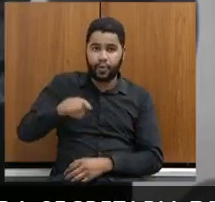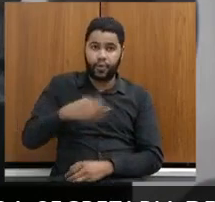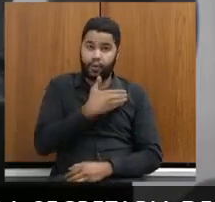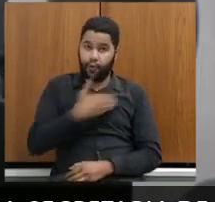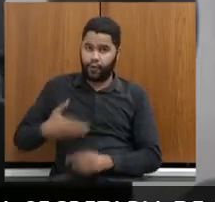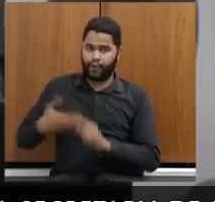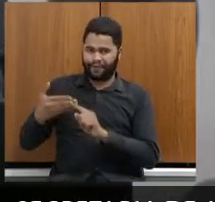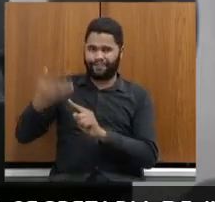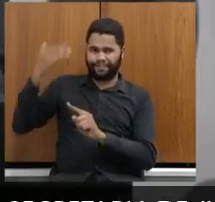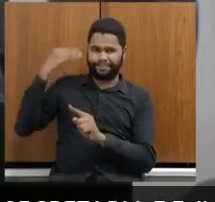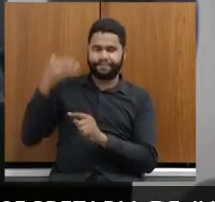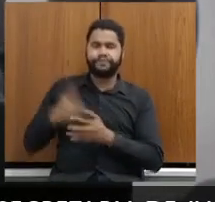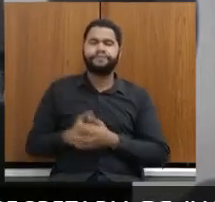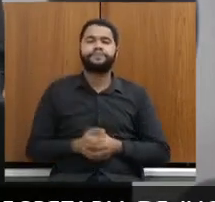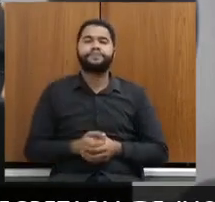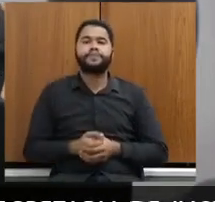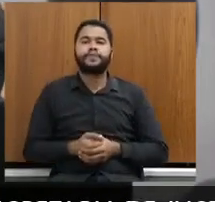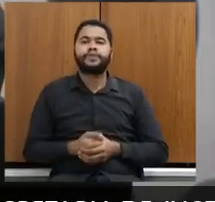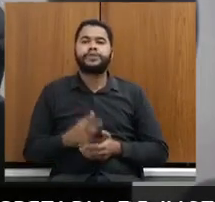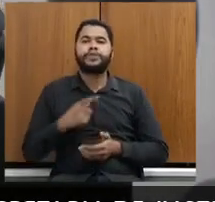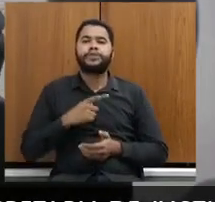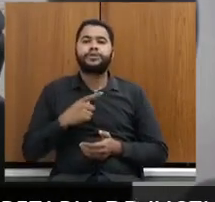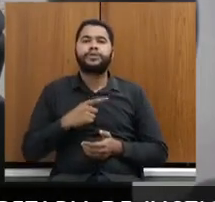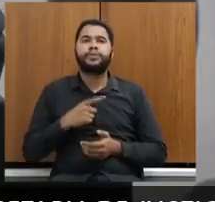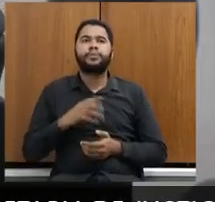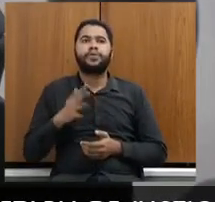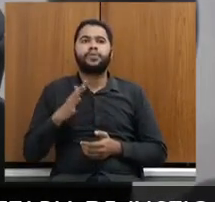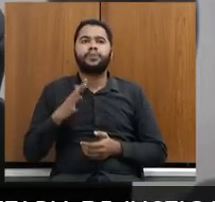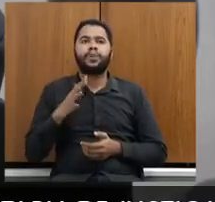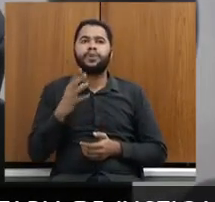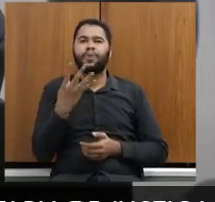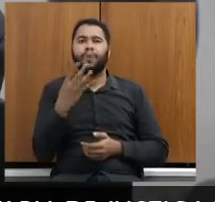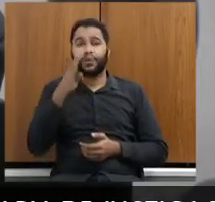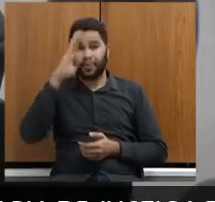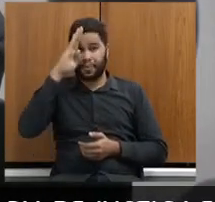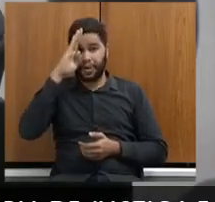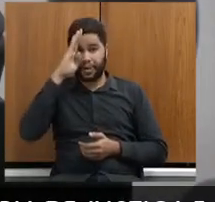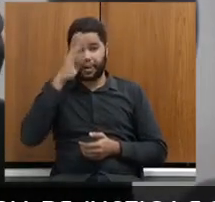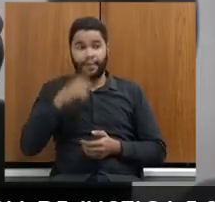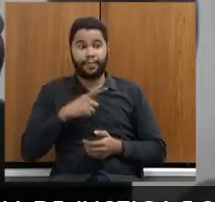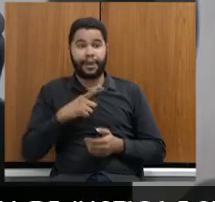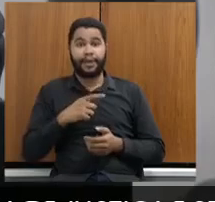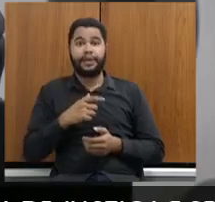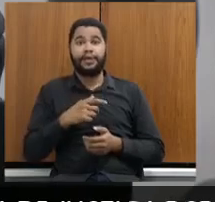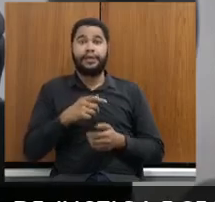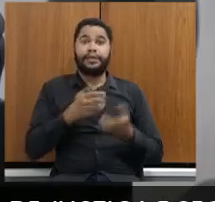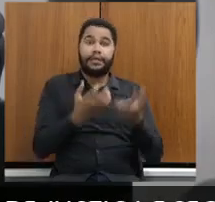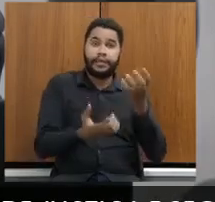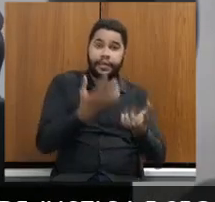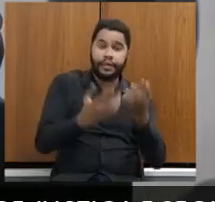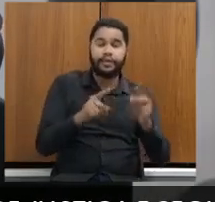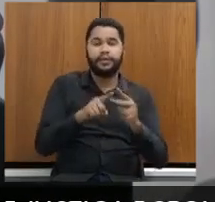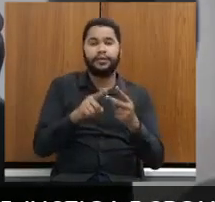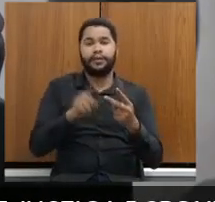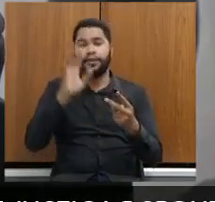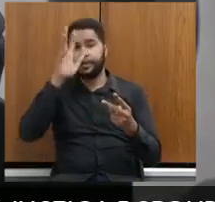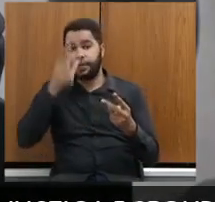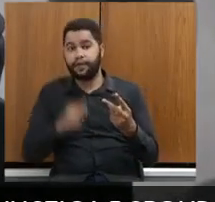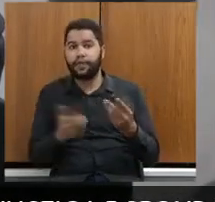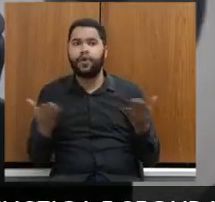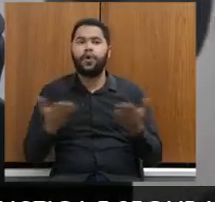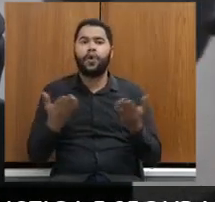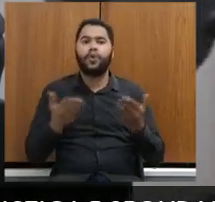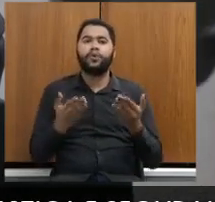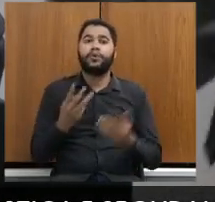foi no governo passado tinha guarnição mínima de quatro militares para ocorrência de incêndio e salvamento hoje as guarnições